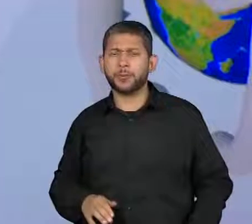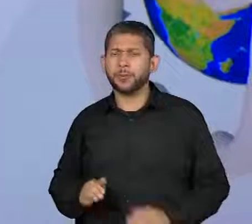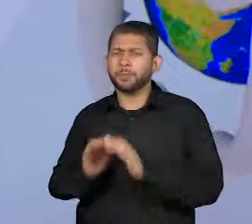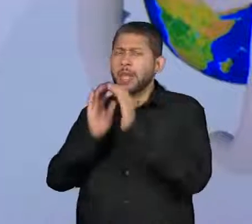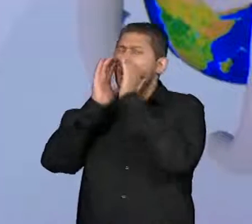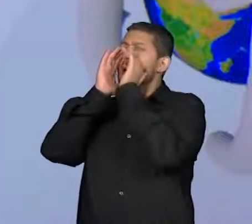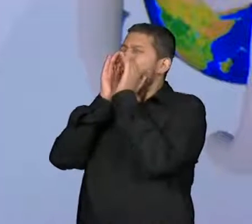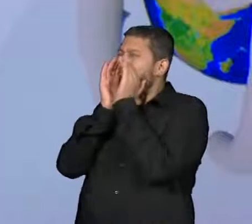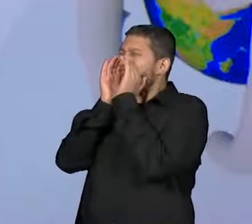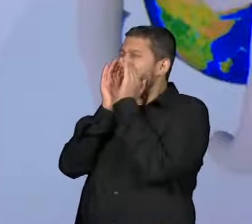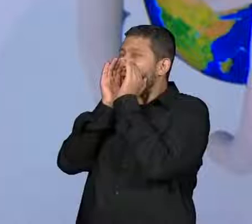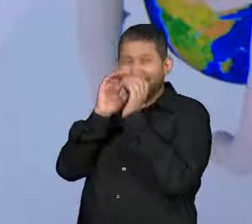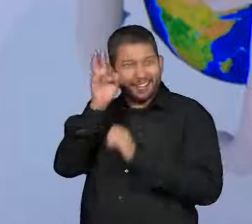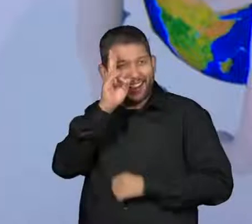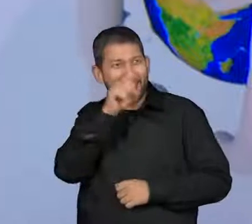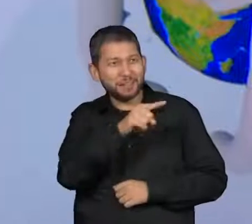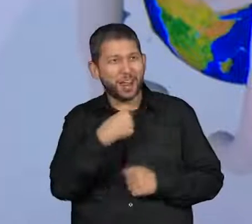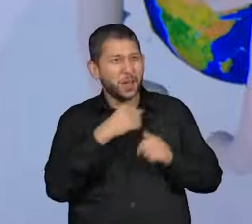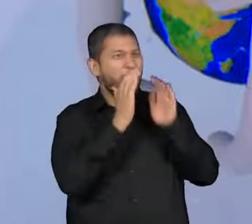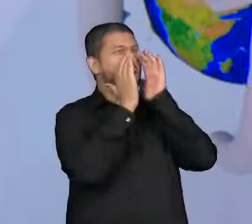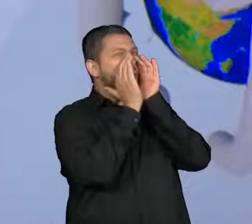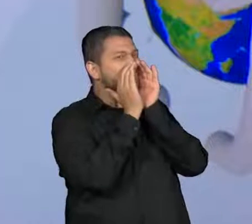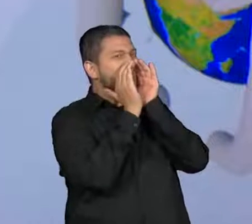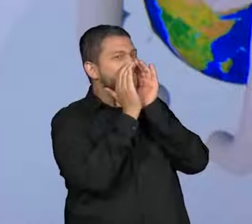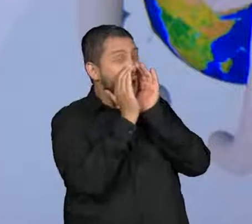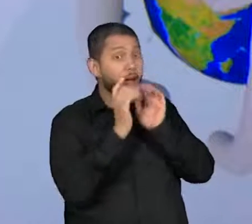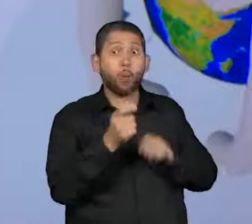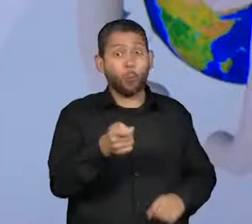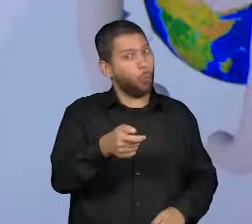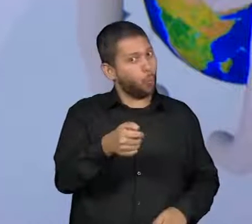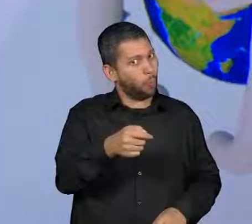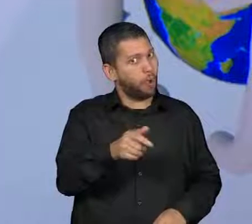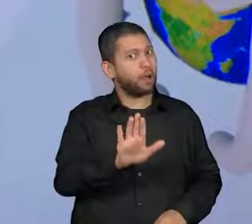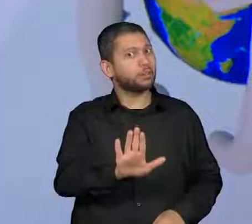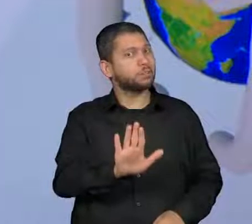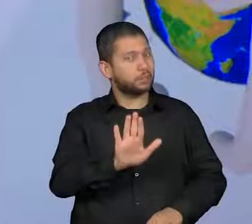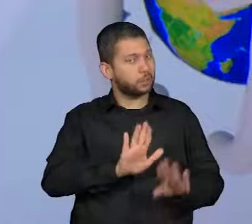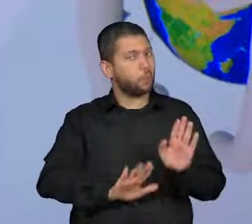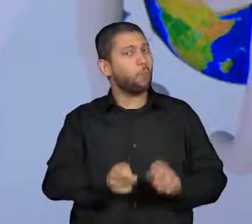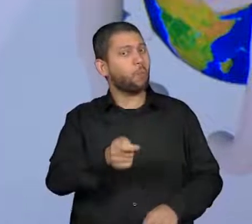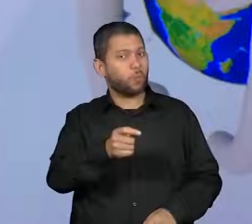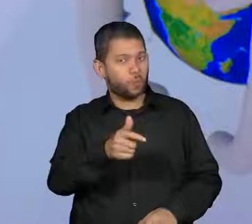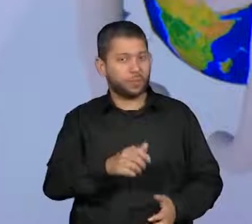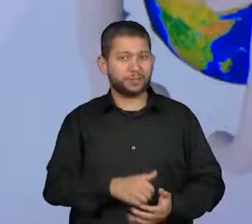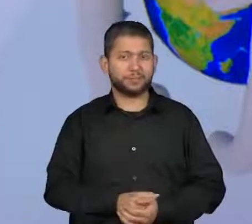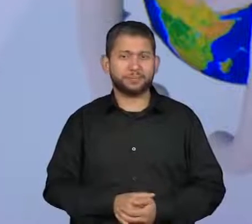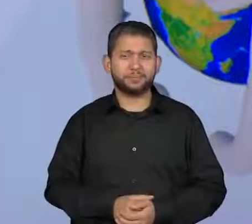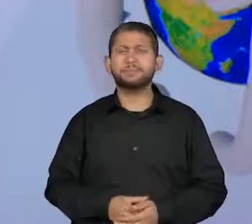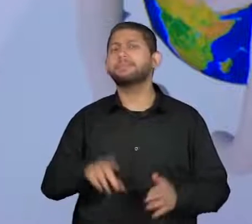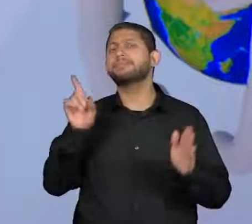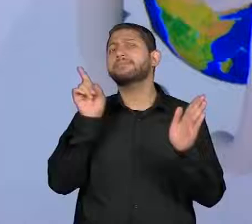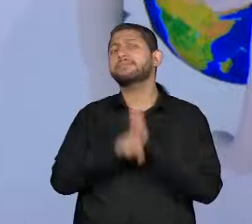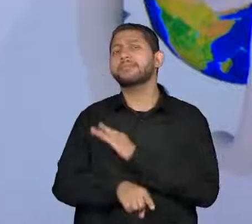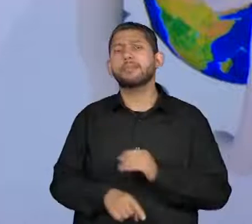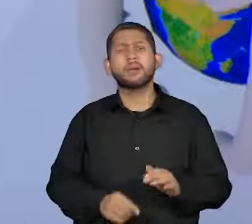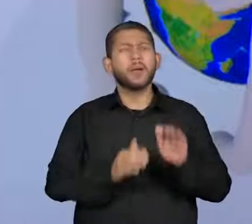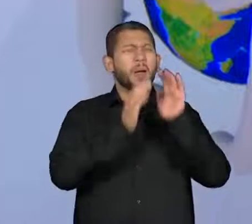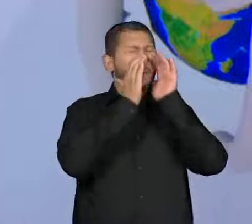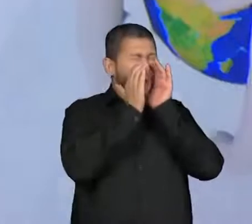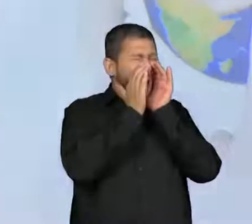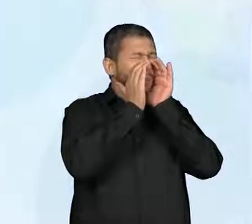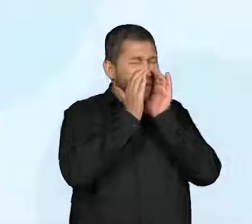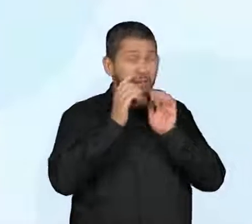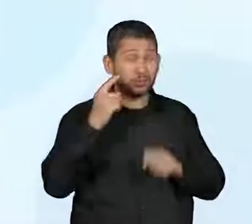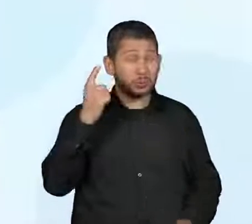quase berrei no seu ouvido, hein, Pro? É verdade, vocês lembram, né? Olha só. E será que esse barulho